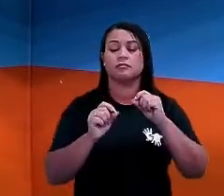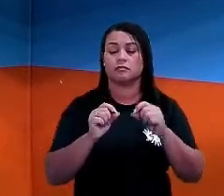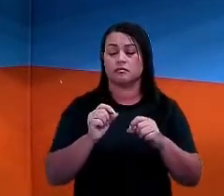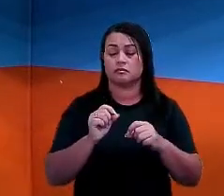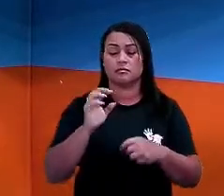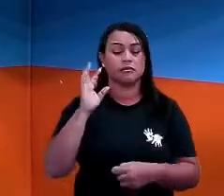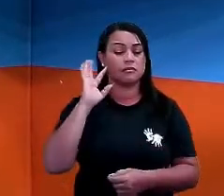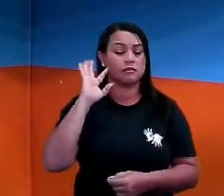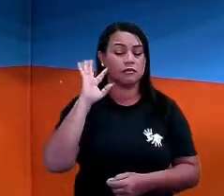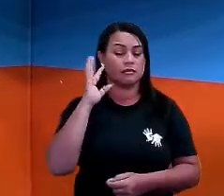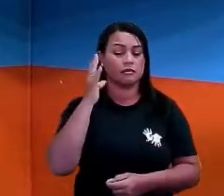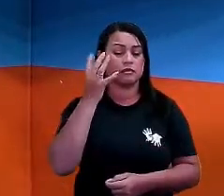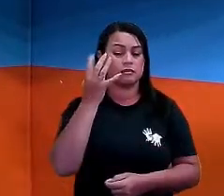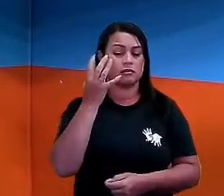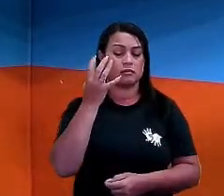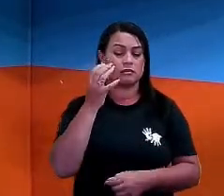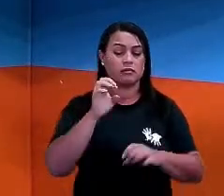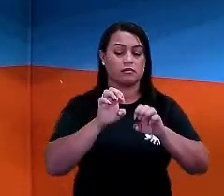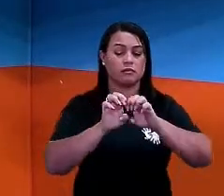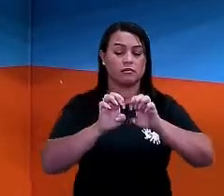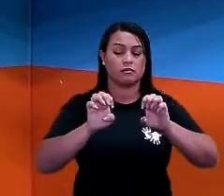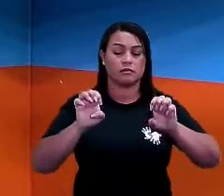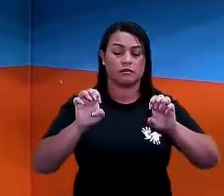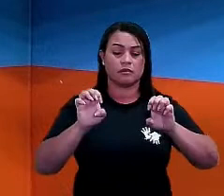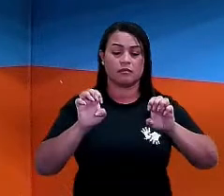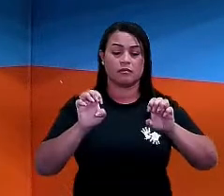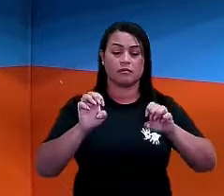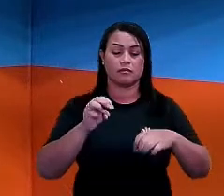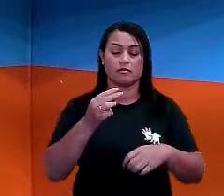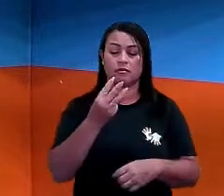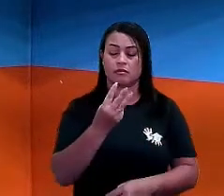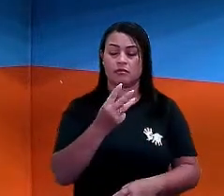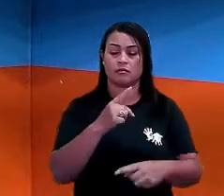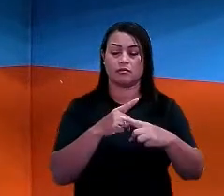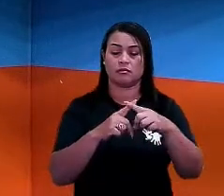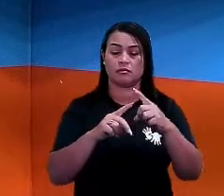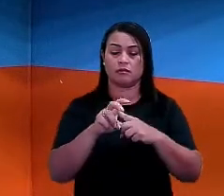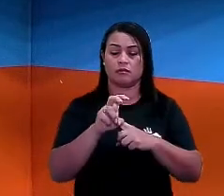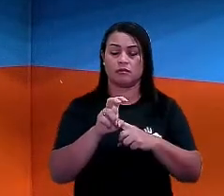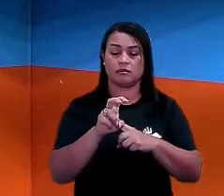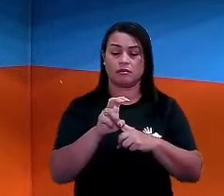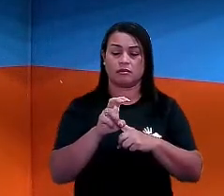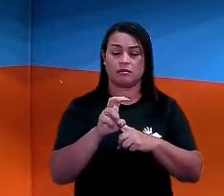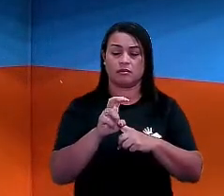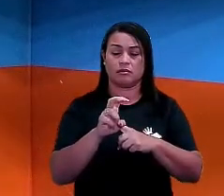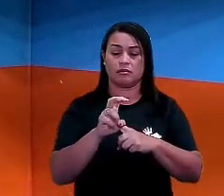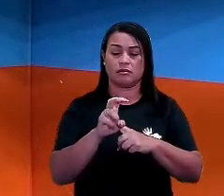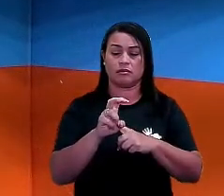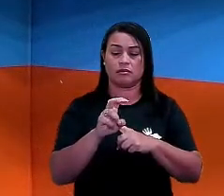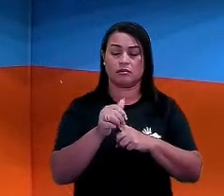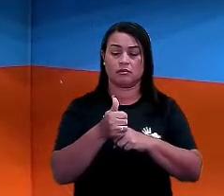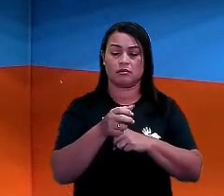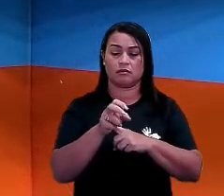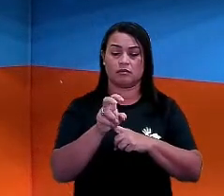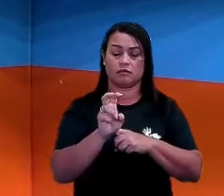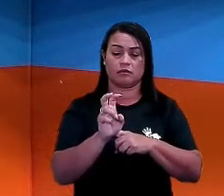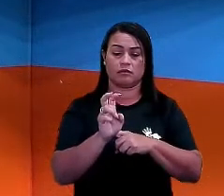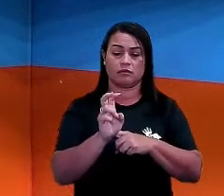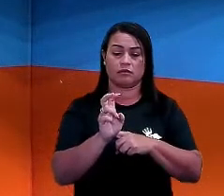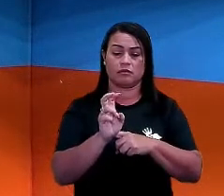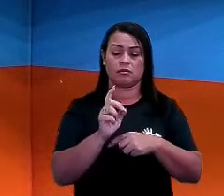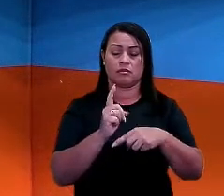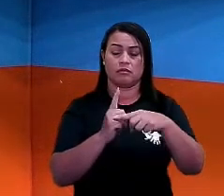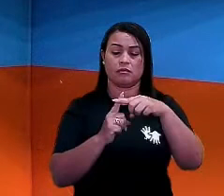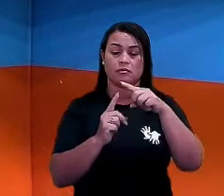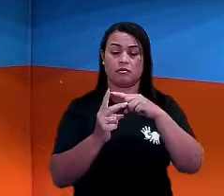resolvo a equaçãozinha. 3 vezes 5, quanto é que dá? Vai dar 15.